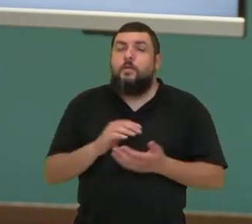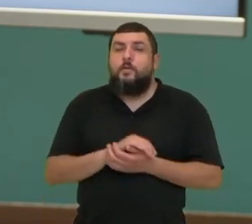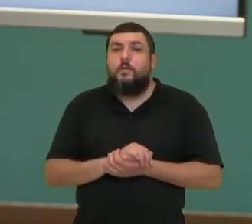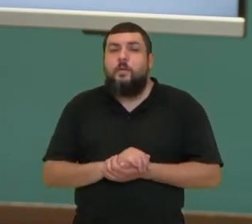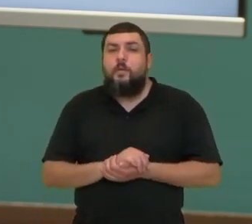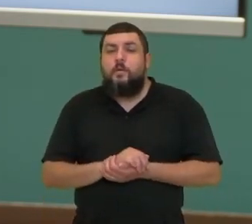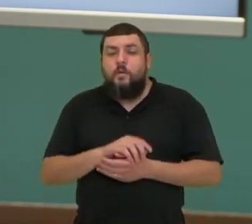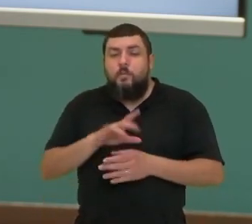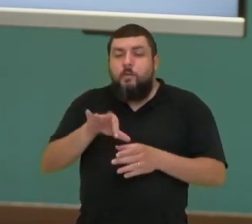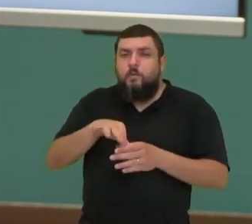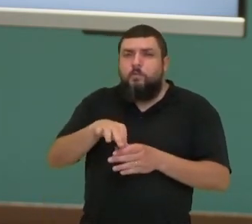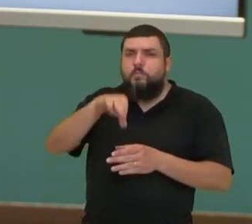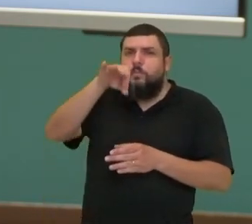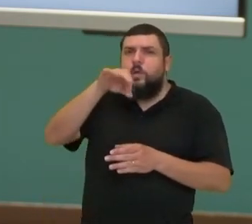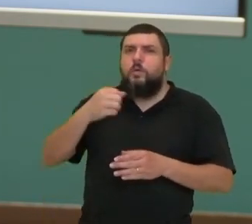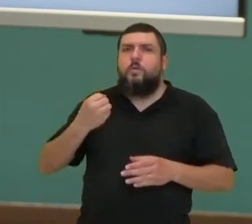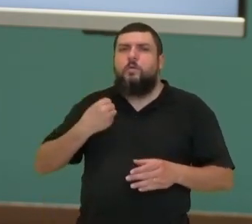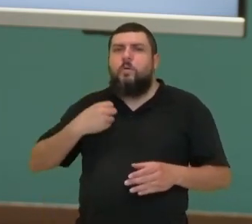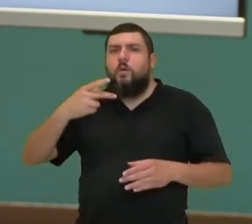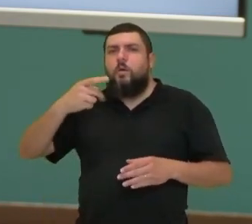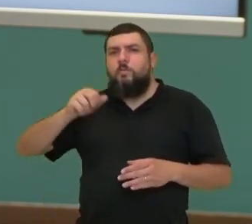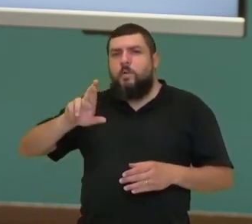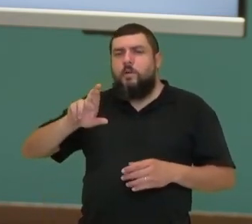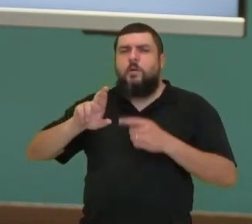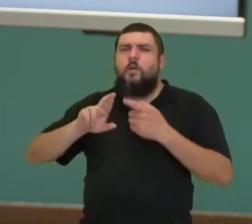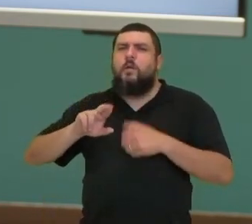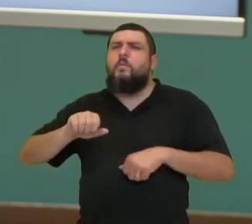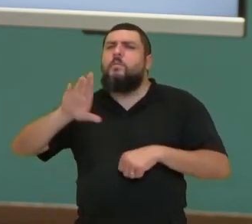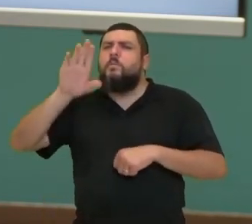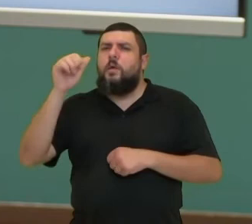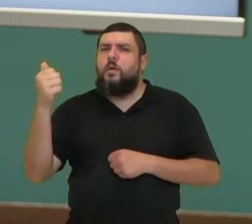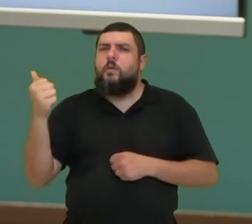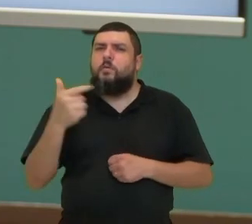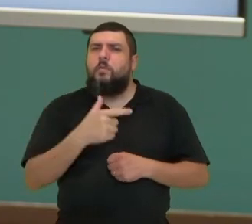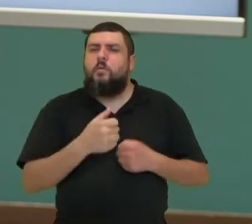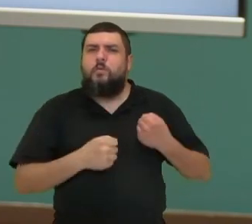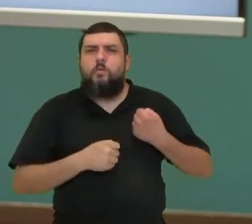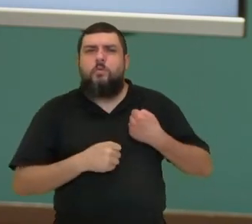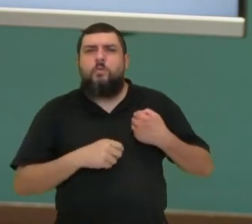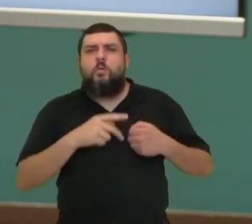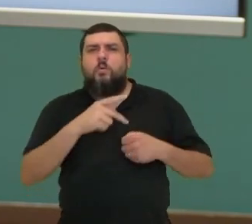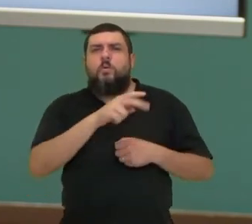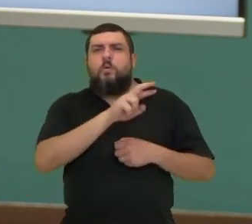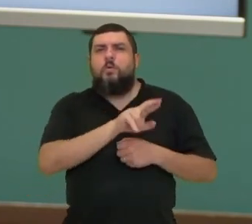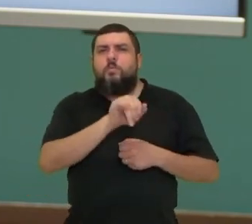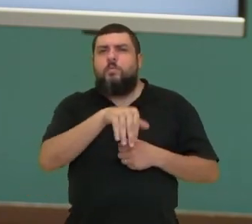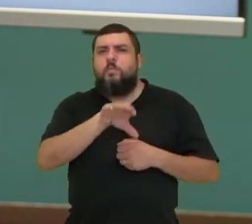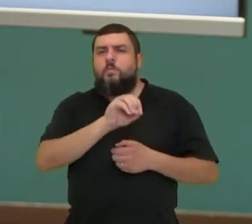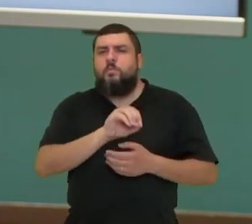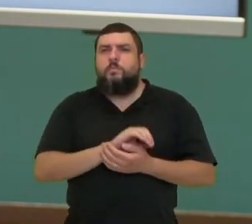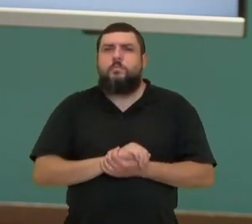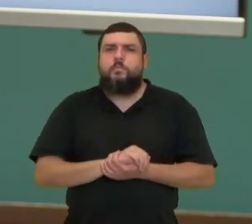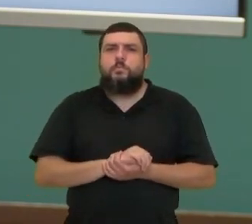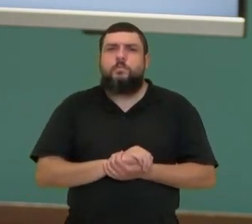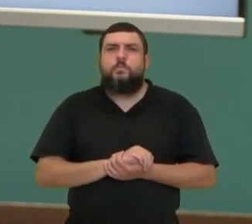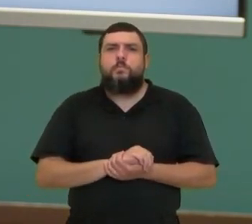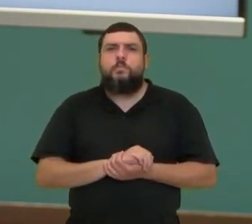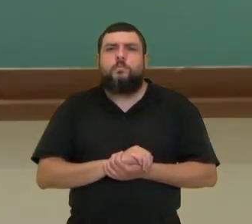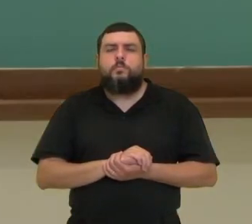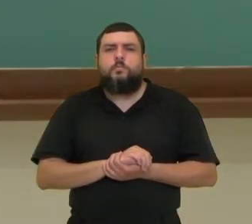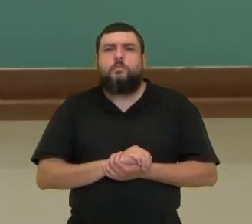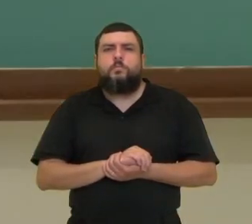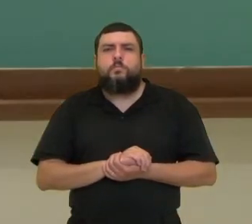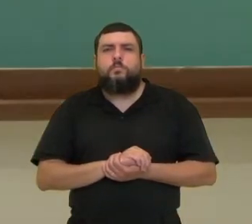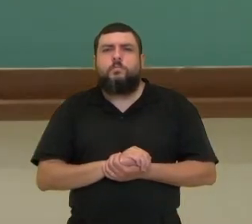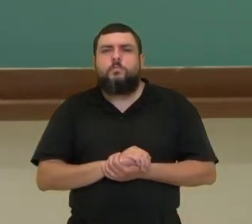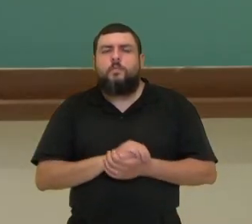número par é maior do que ser sorteado um número primo, tá? Então, veja aqui, ele não pediu